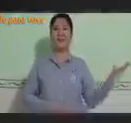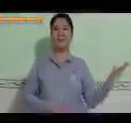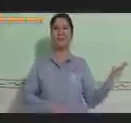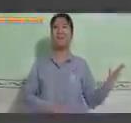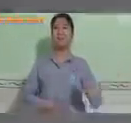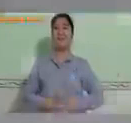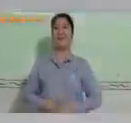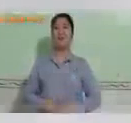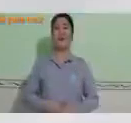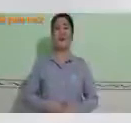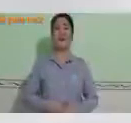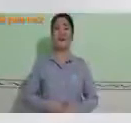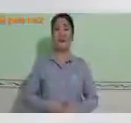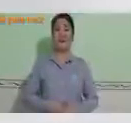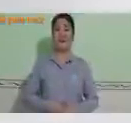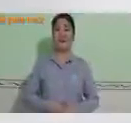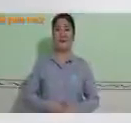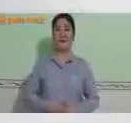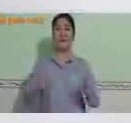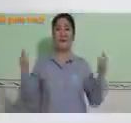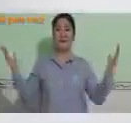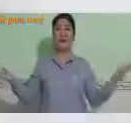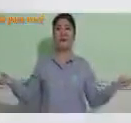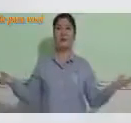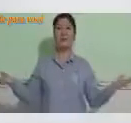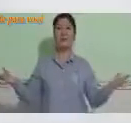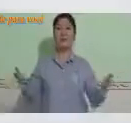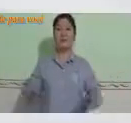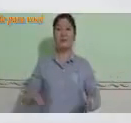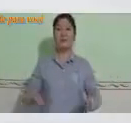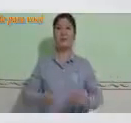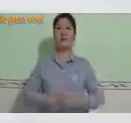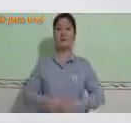endometriose, inflamação e malformações do útero.